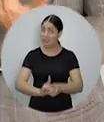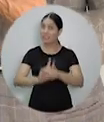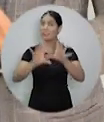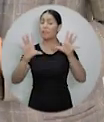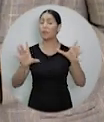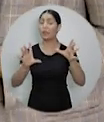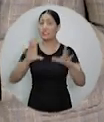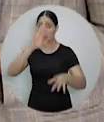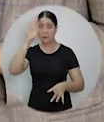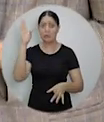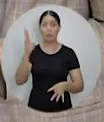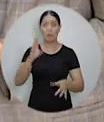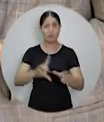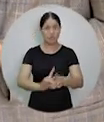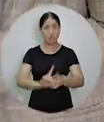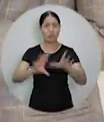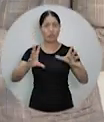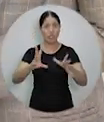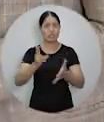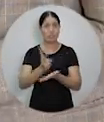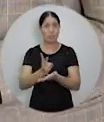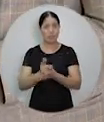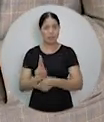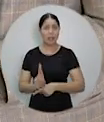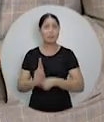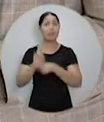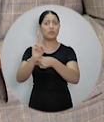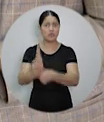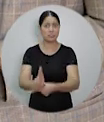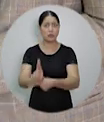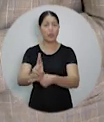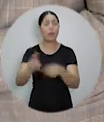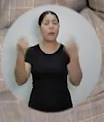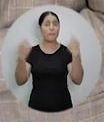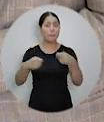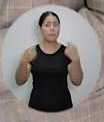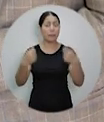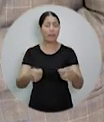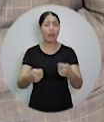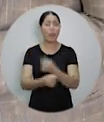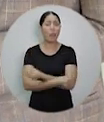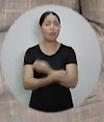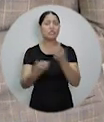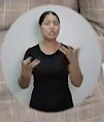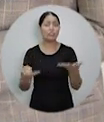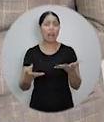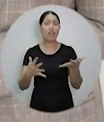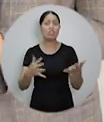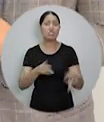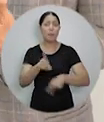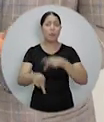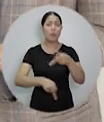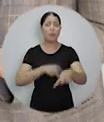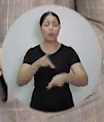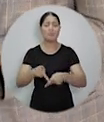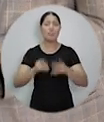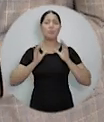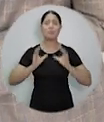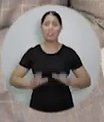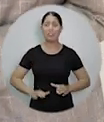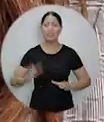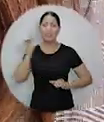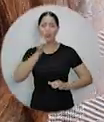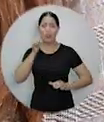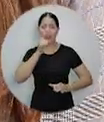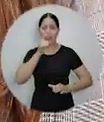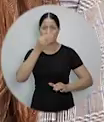democracia, principalmente uma democracia como a nossa, que se diz representativa, que se exclua mais da metade da população, mais da metade da